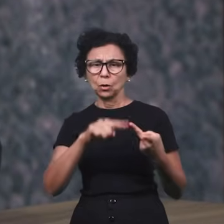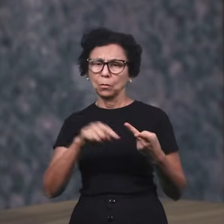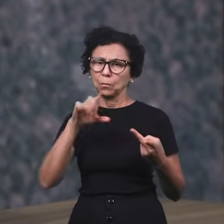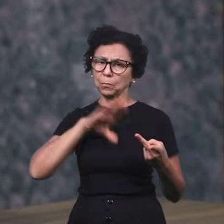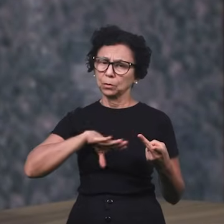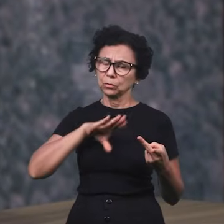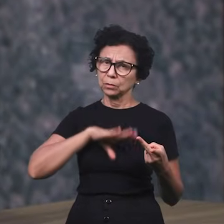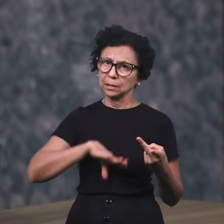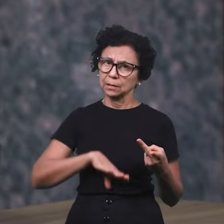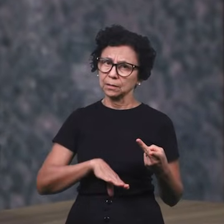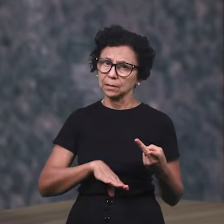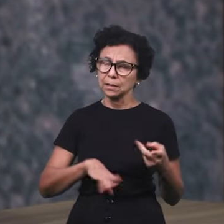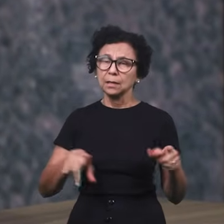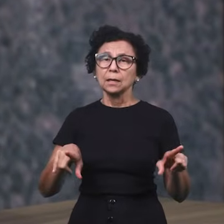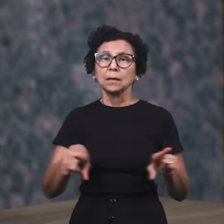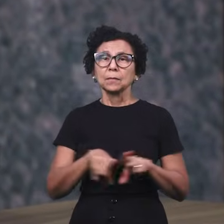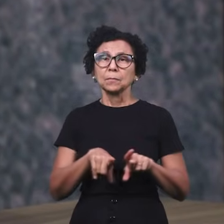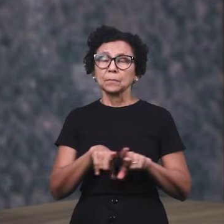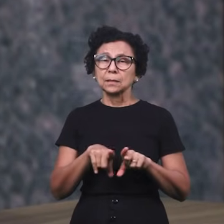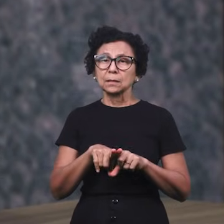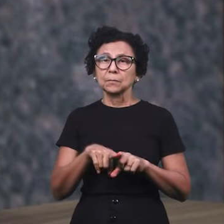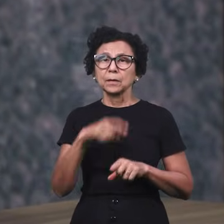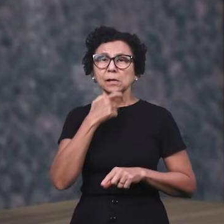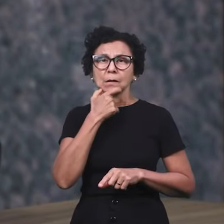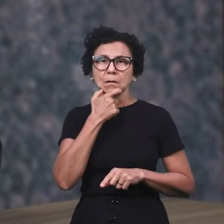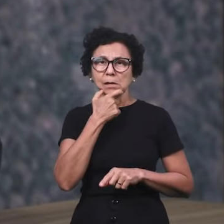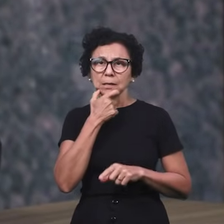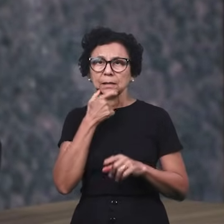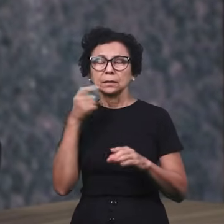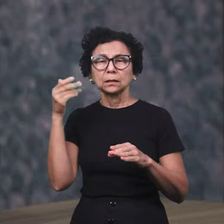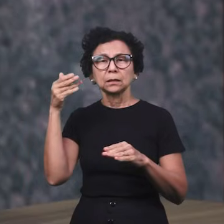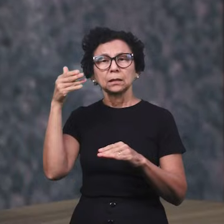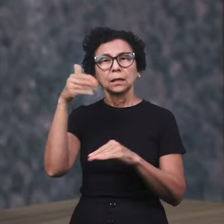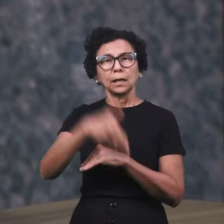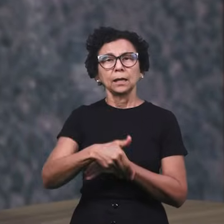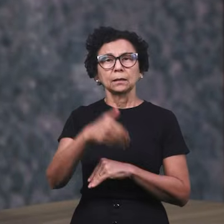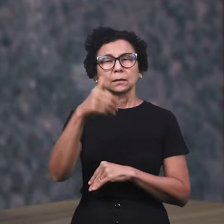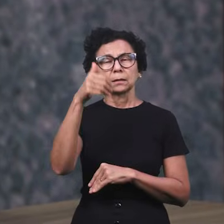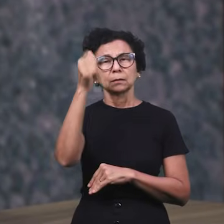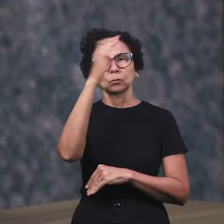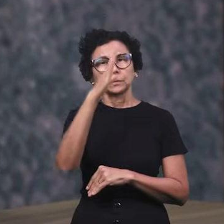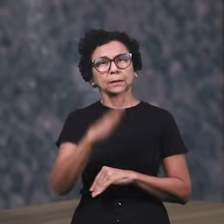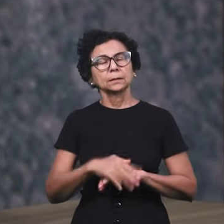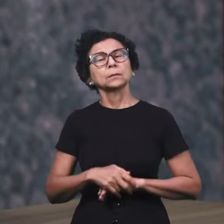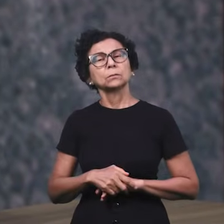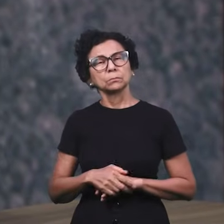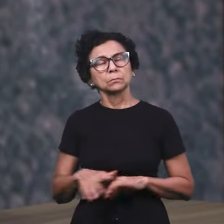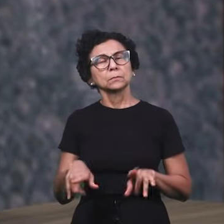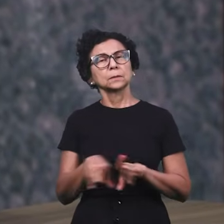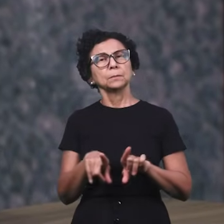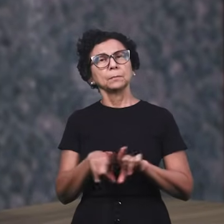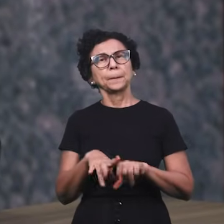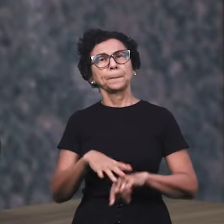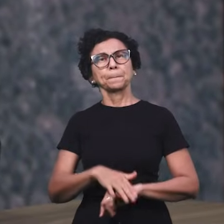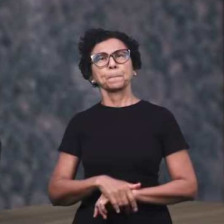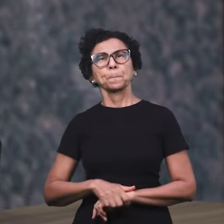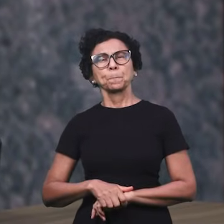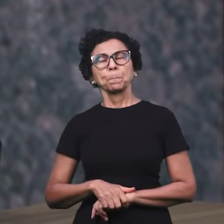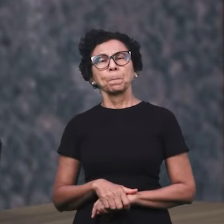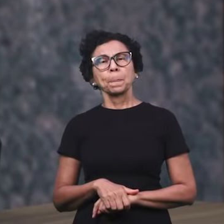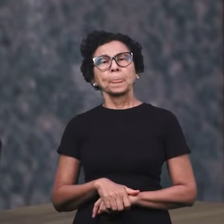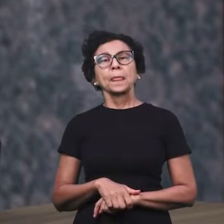também chegam aqui a partir de 1585. Qual era a situação religiosa da Inglaterra naquela época? A Inglaterra tinha